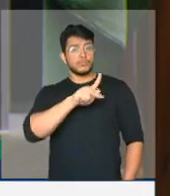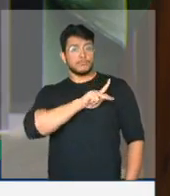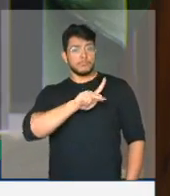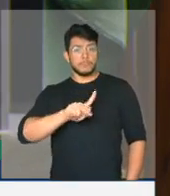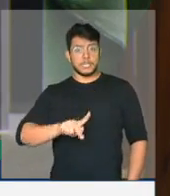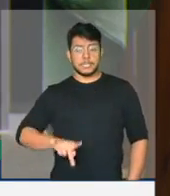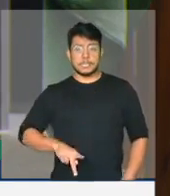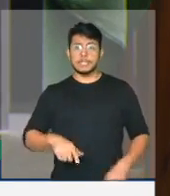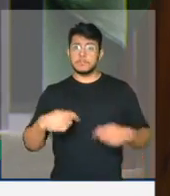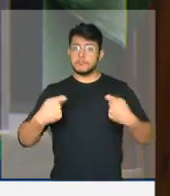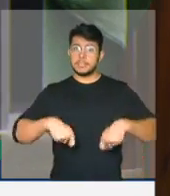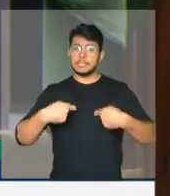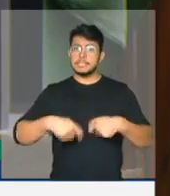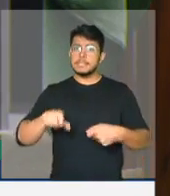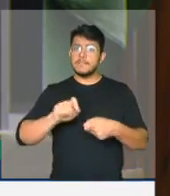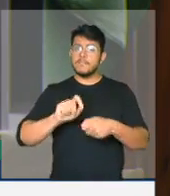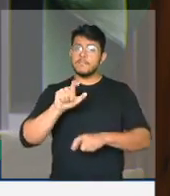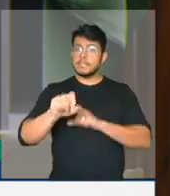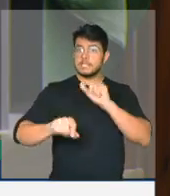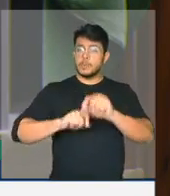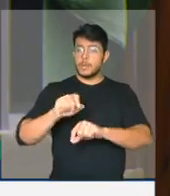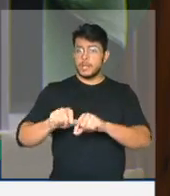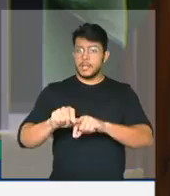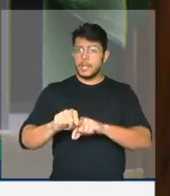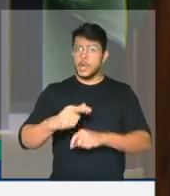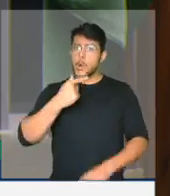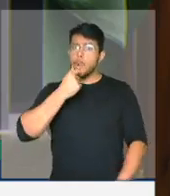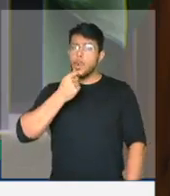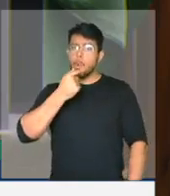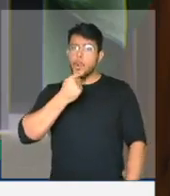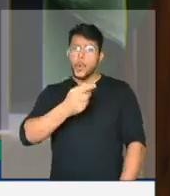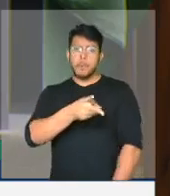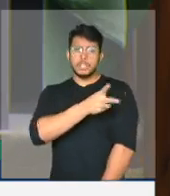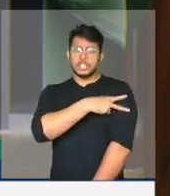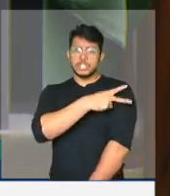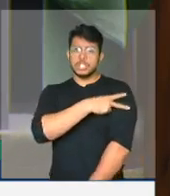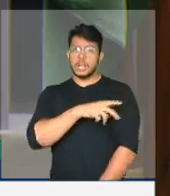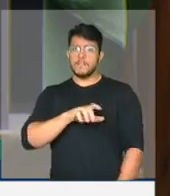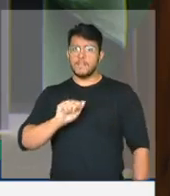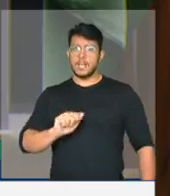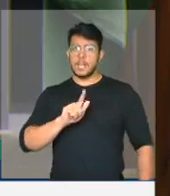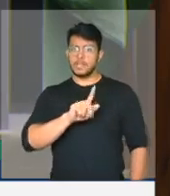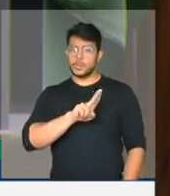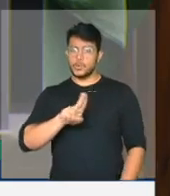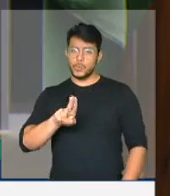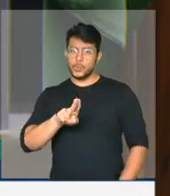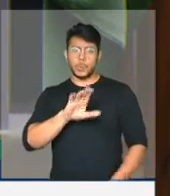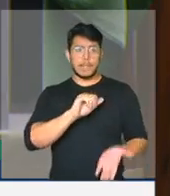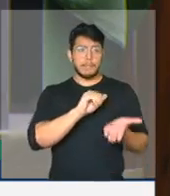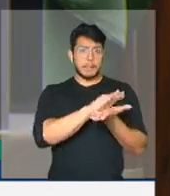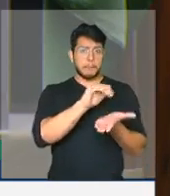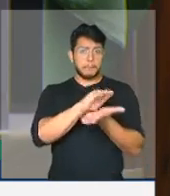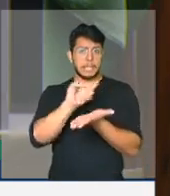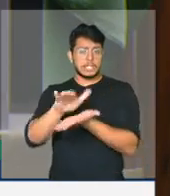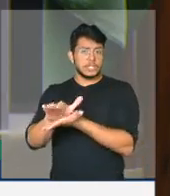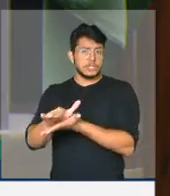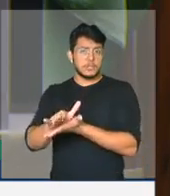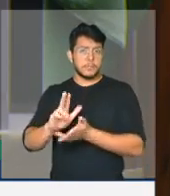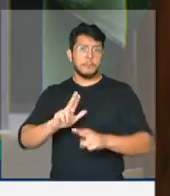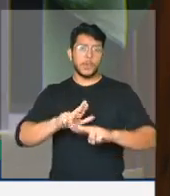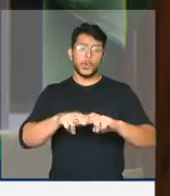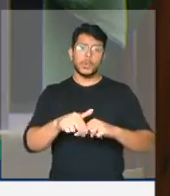é demitir o chefe da AGU, demitir a sua equipe jurídica, que acaba